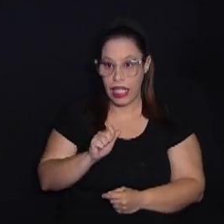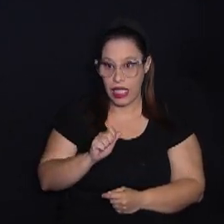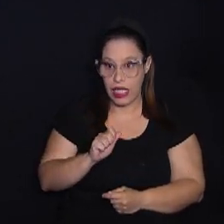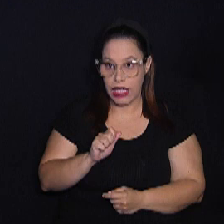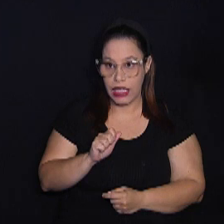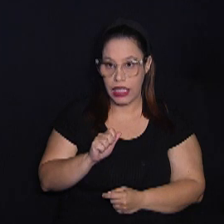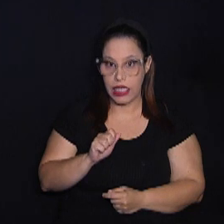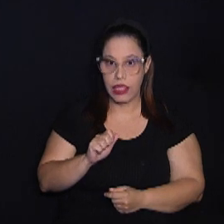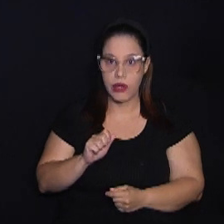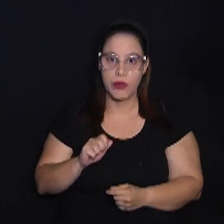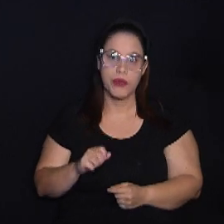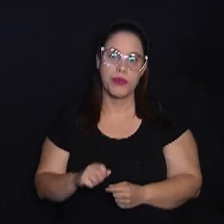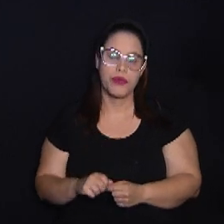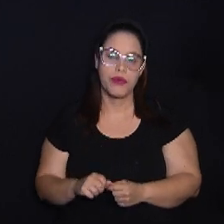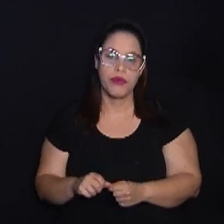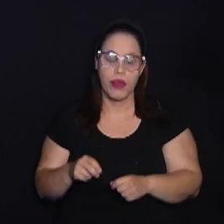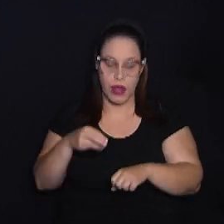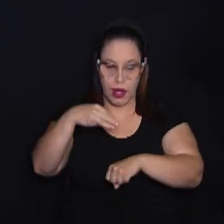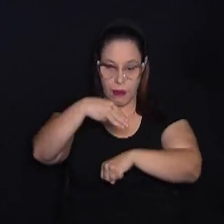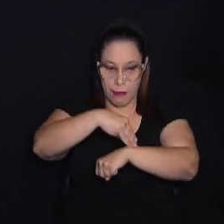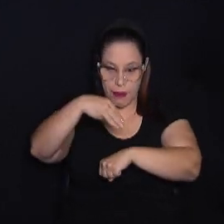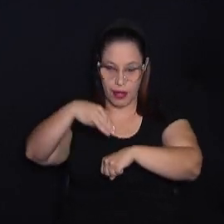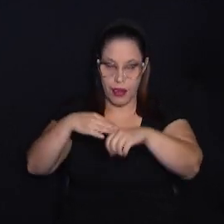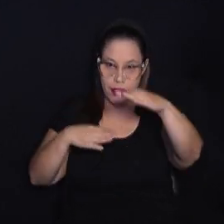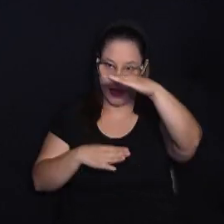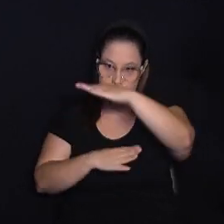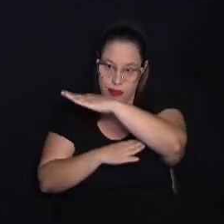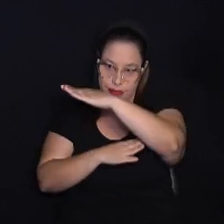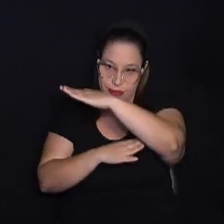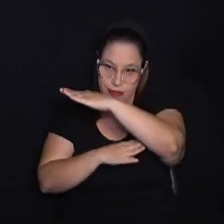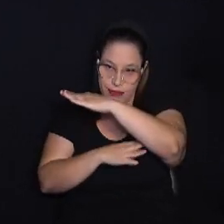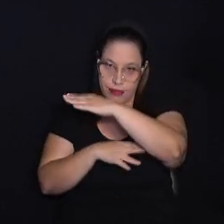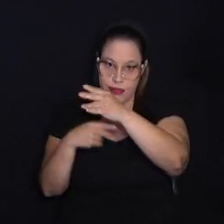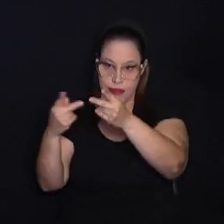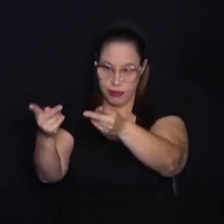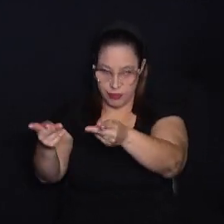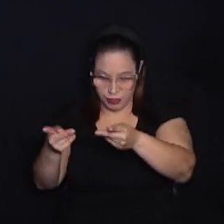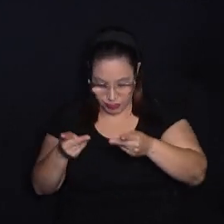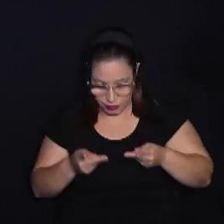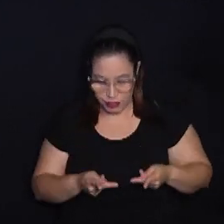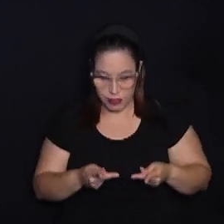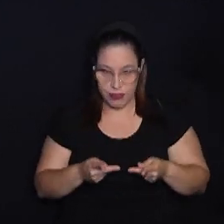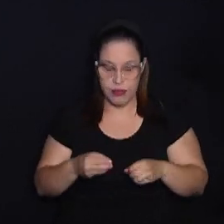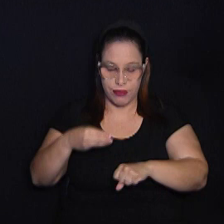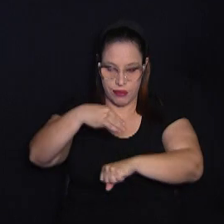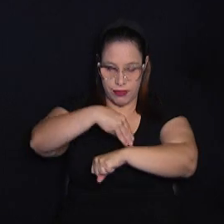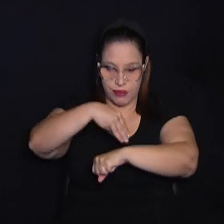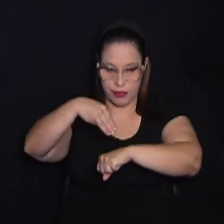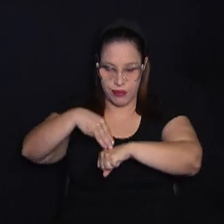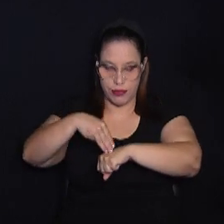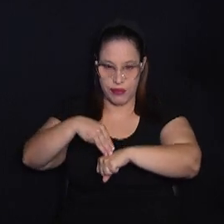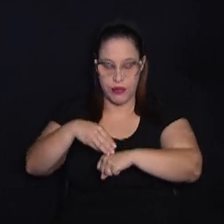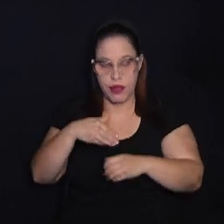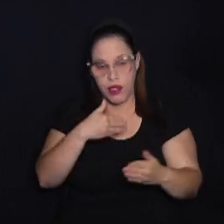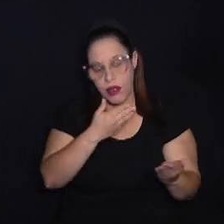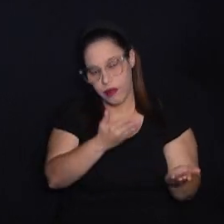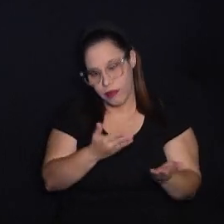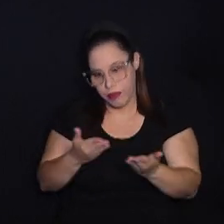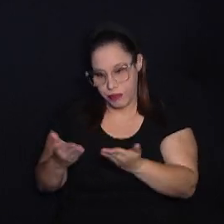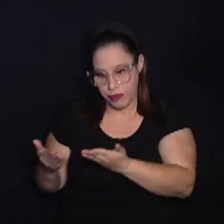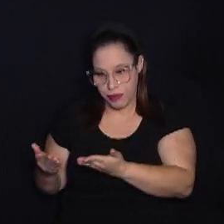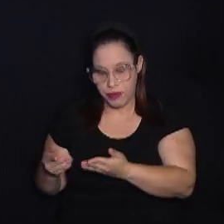por proposição da mesa da Câmara. Nós convidamos para compor a mesa e para presidir esta reunião solene